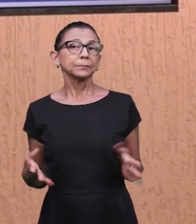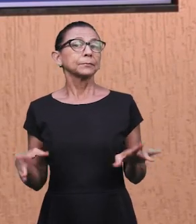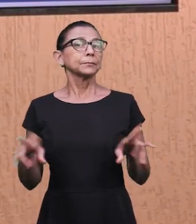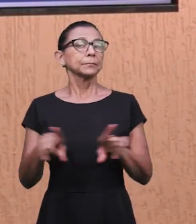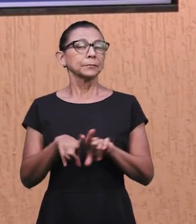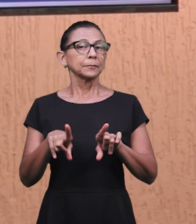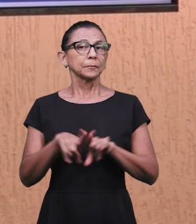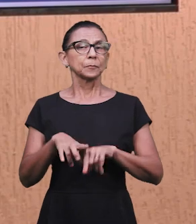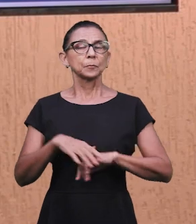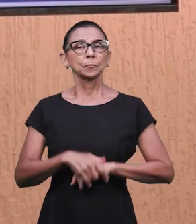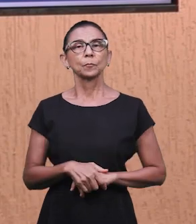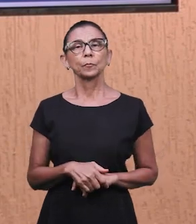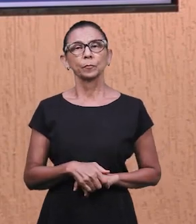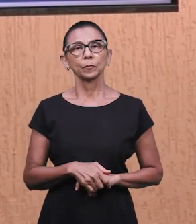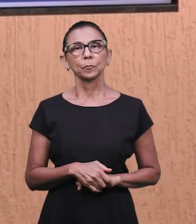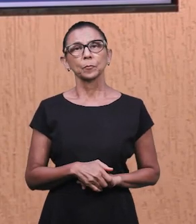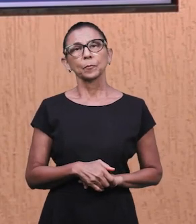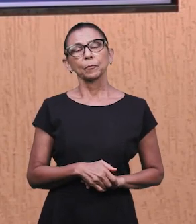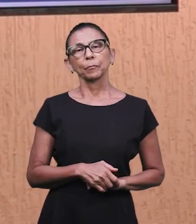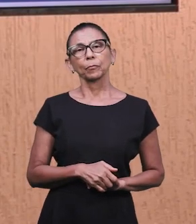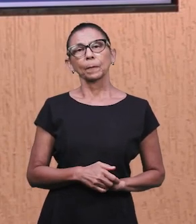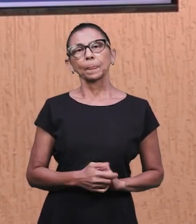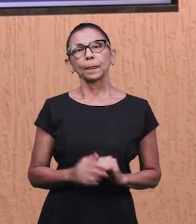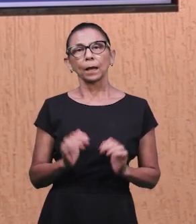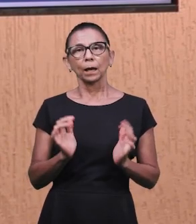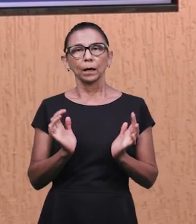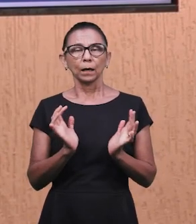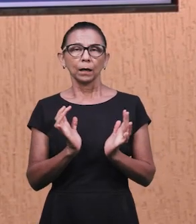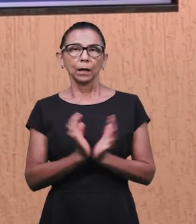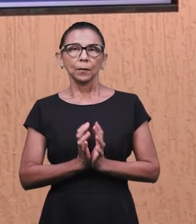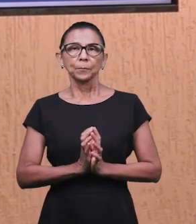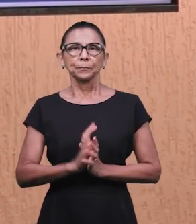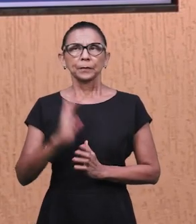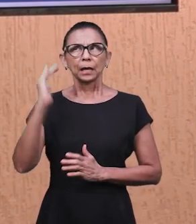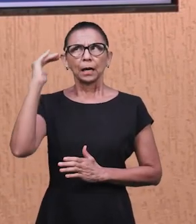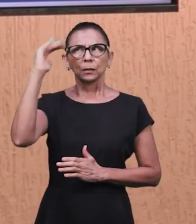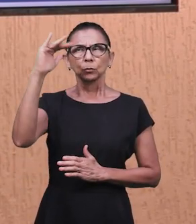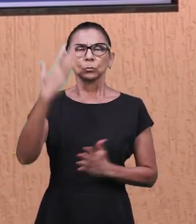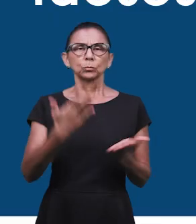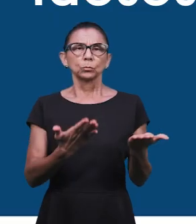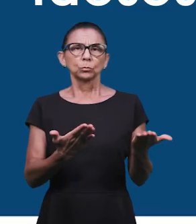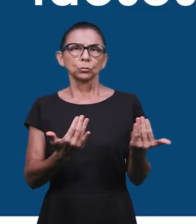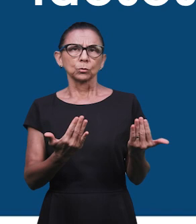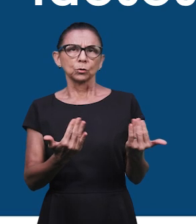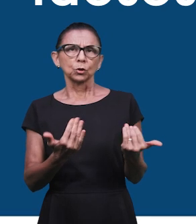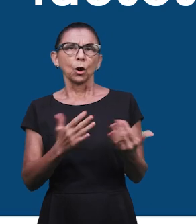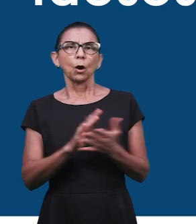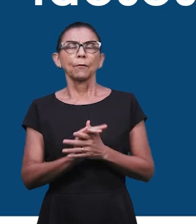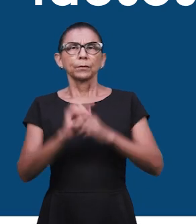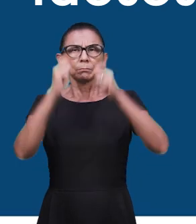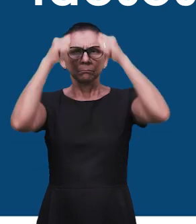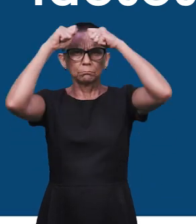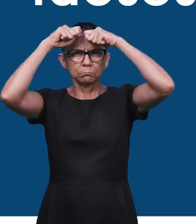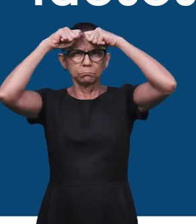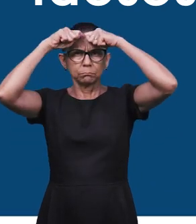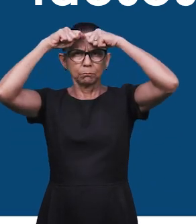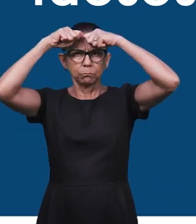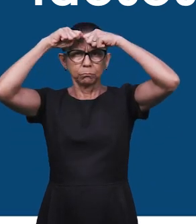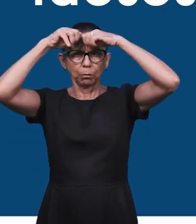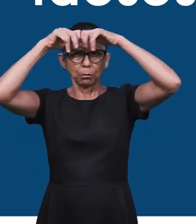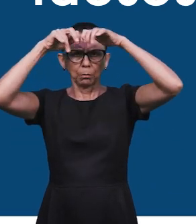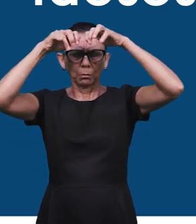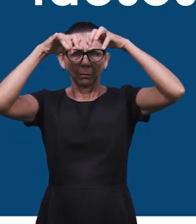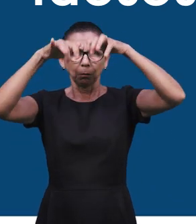E classes também para adultos, jovens, com deficiência intelectual, no espectro autista e